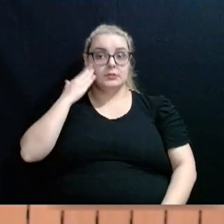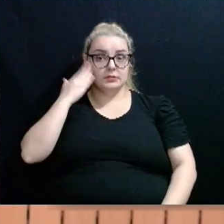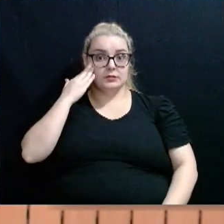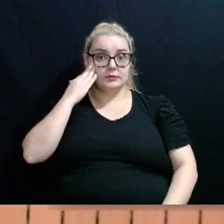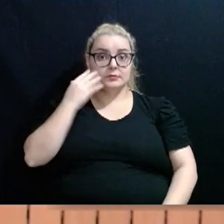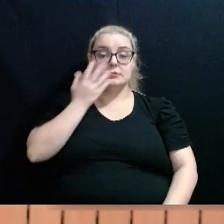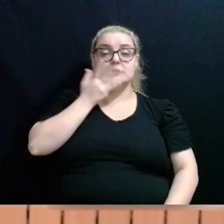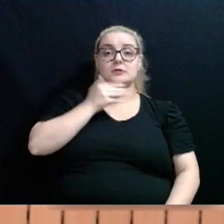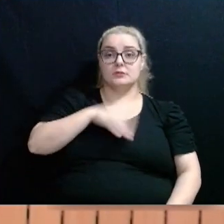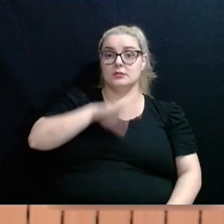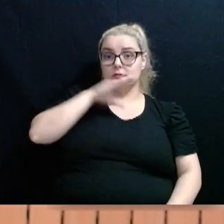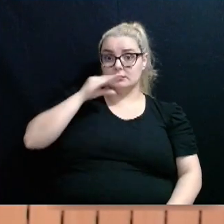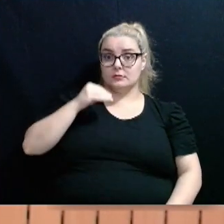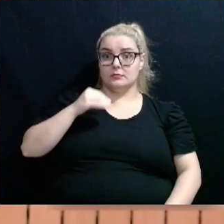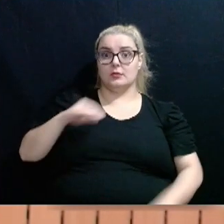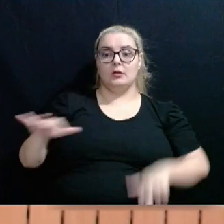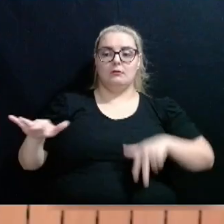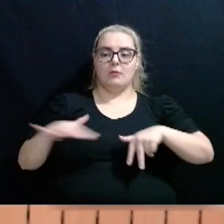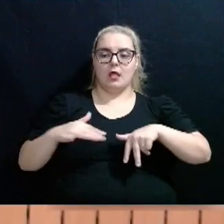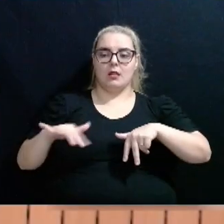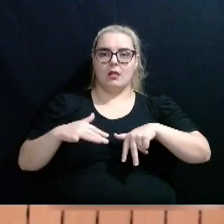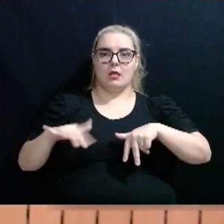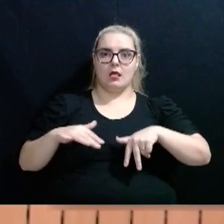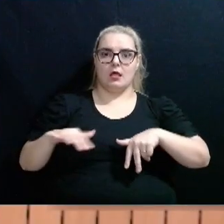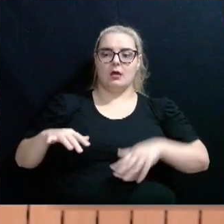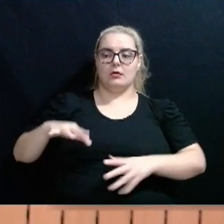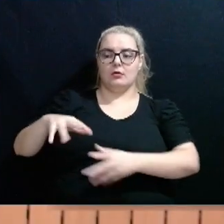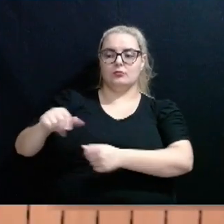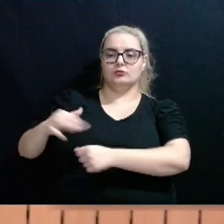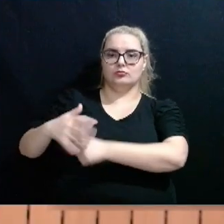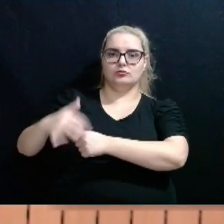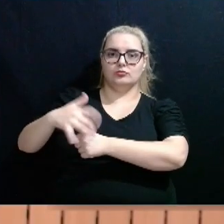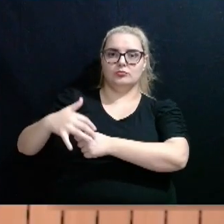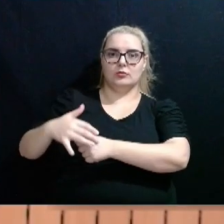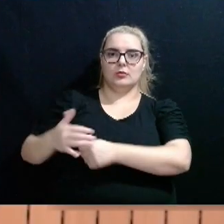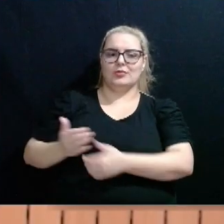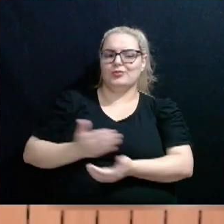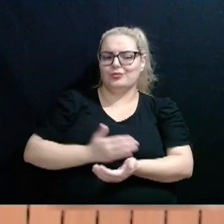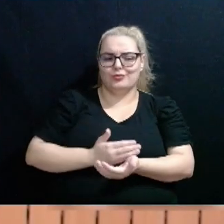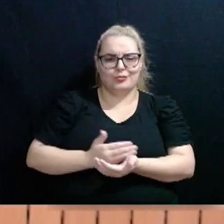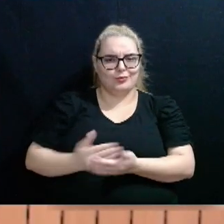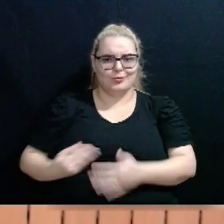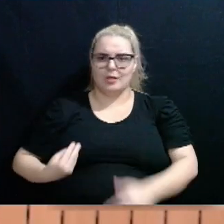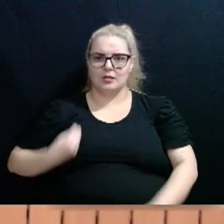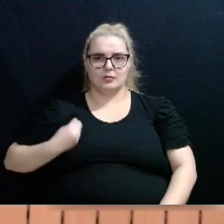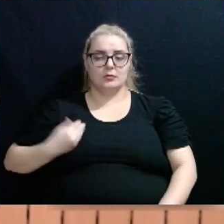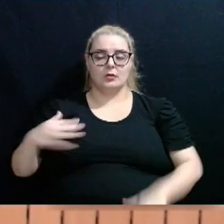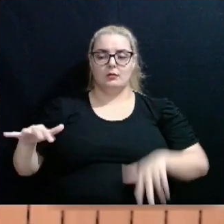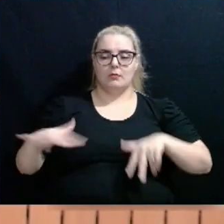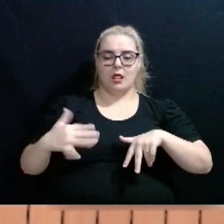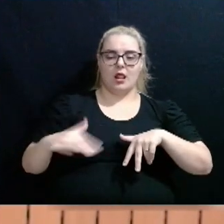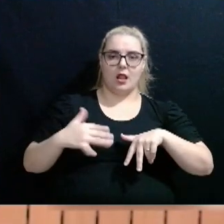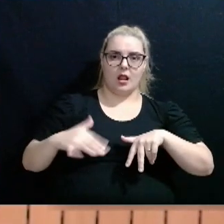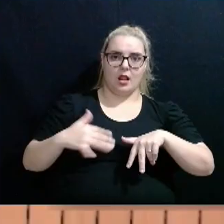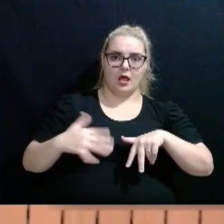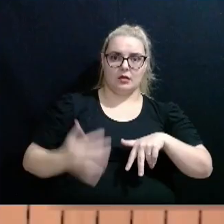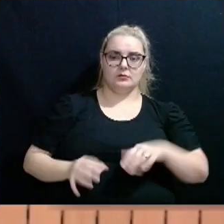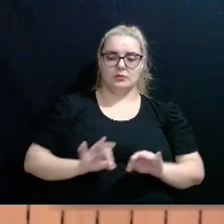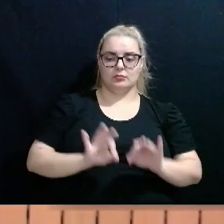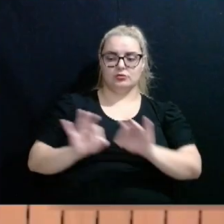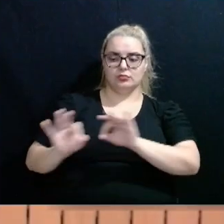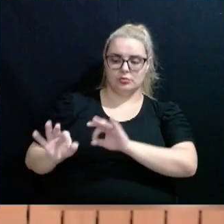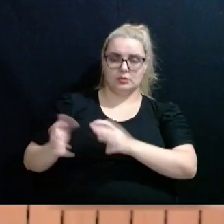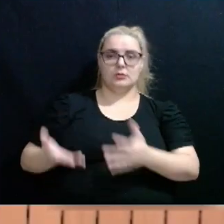são expostos ao mundo digital desde muito cedo. E essa exposição ao mundo digital tem toda uma